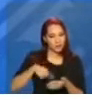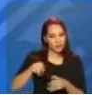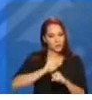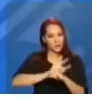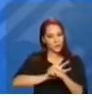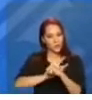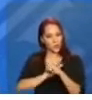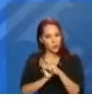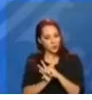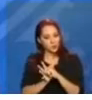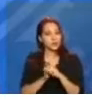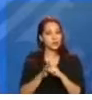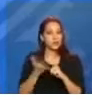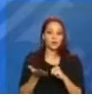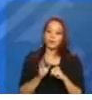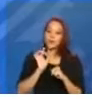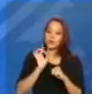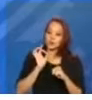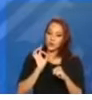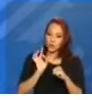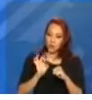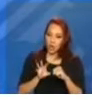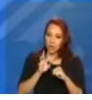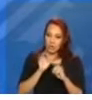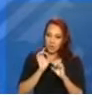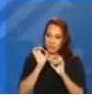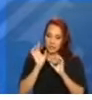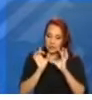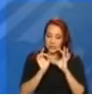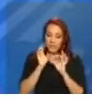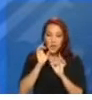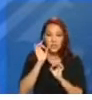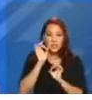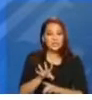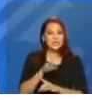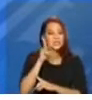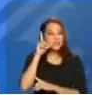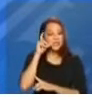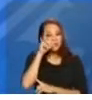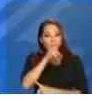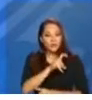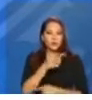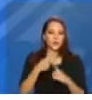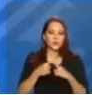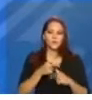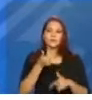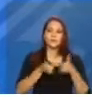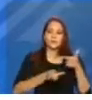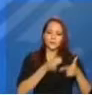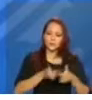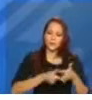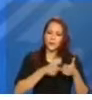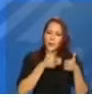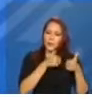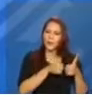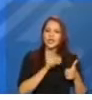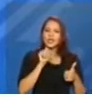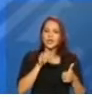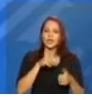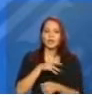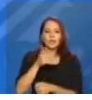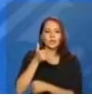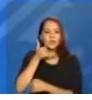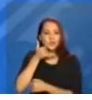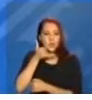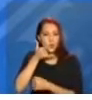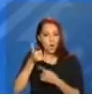etc., só na exceção da exceção, porque está funcionando muito bem, quem tem um celular